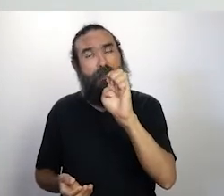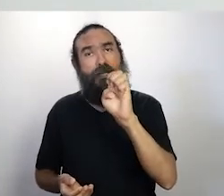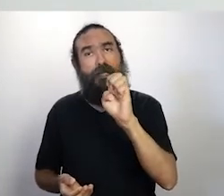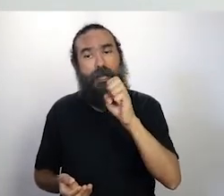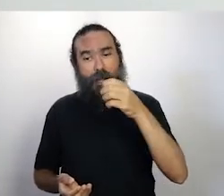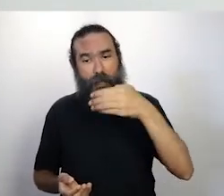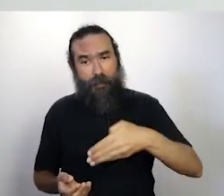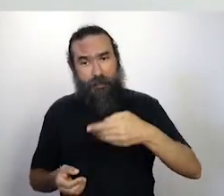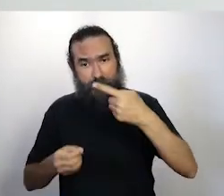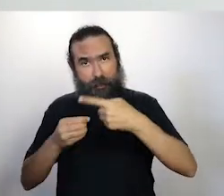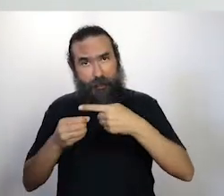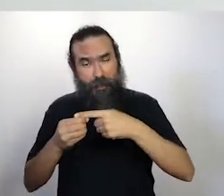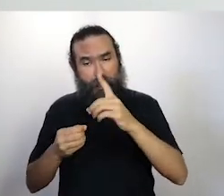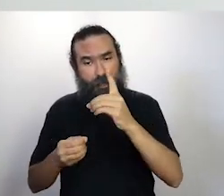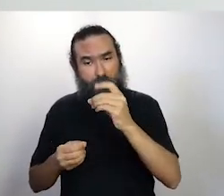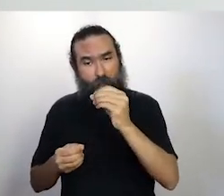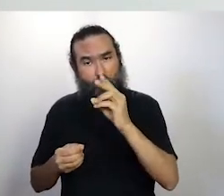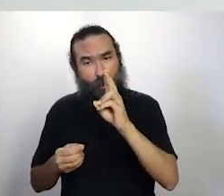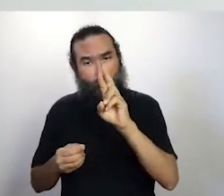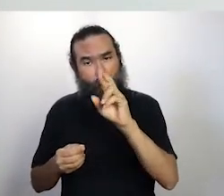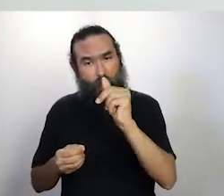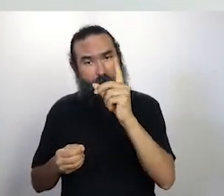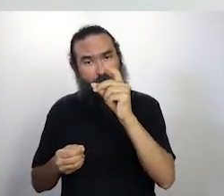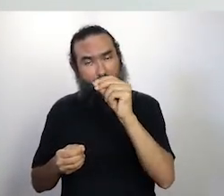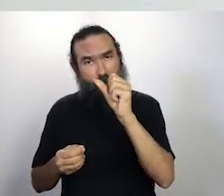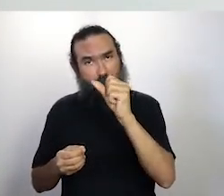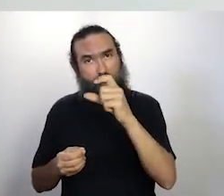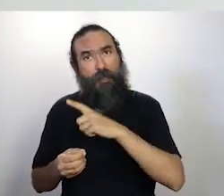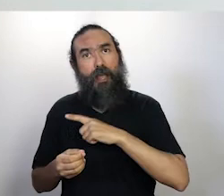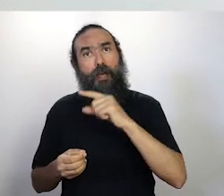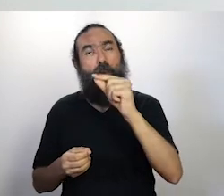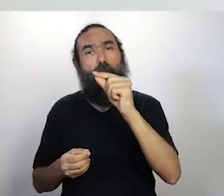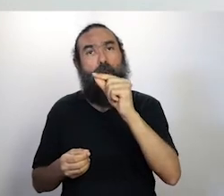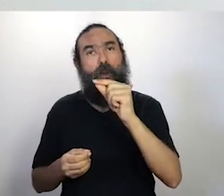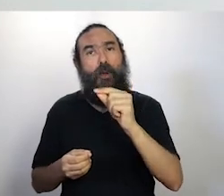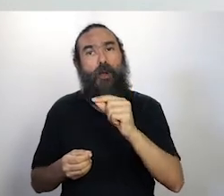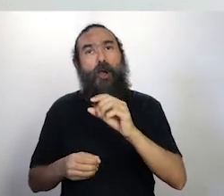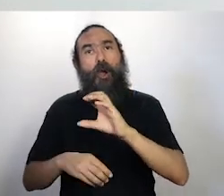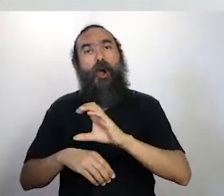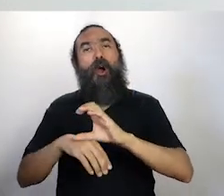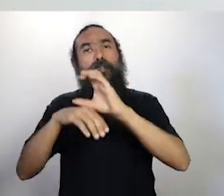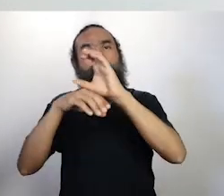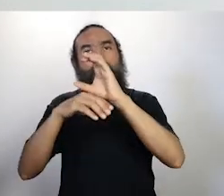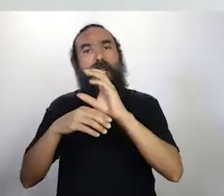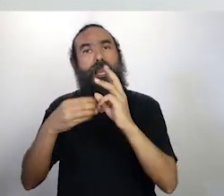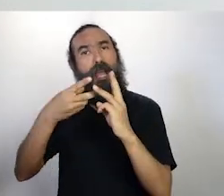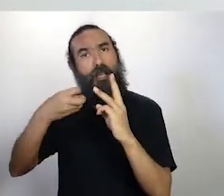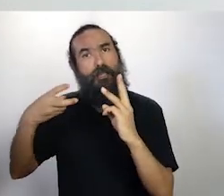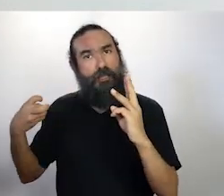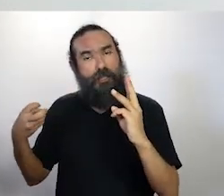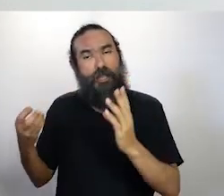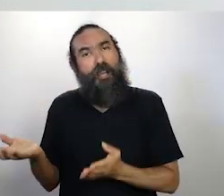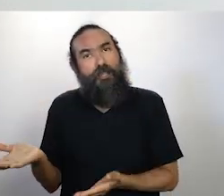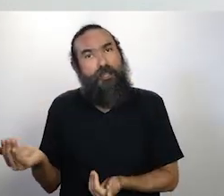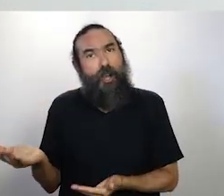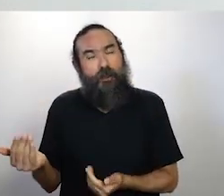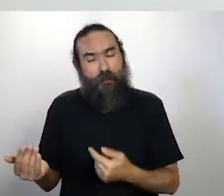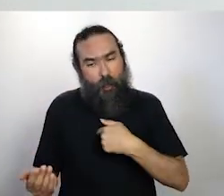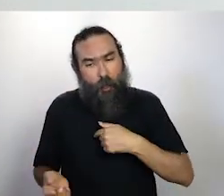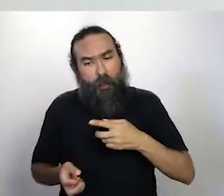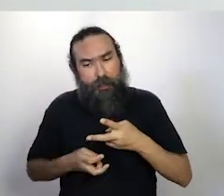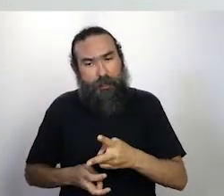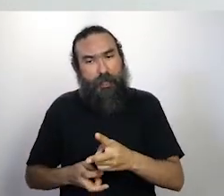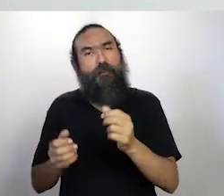Dourados, e desde muito nova eu participei, né, dessa organização de jovens, praticamente todo o